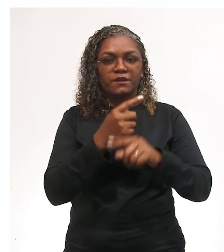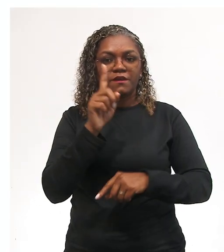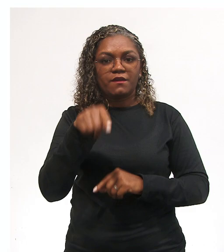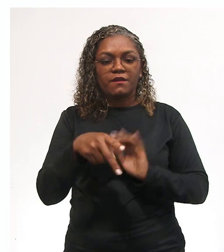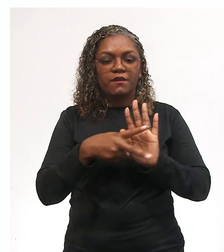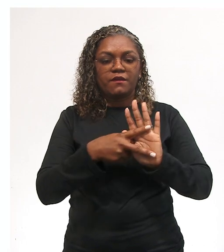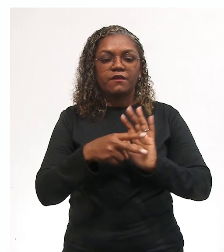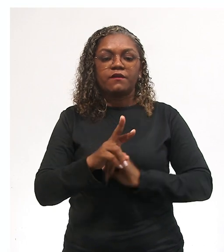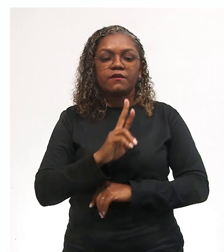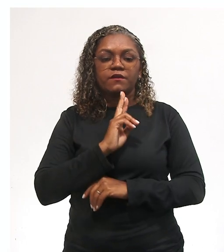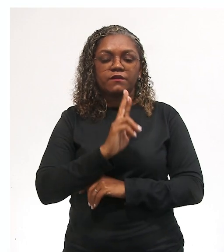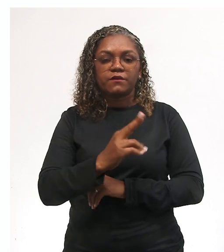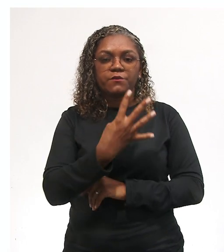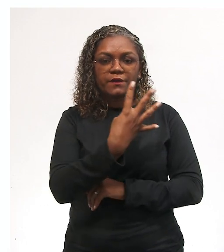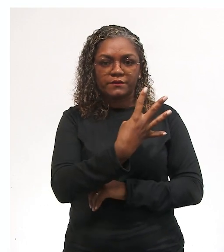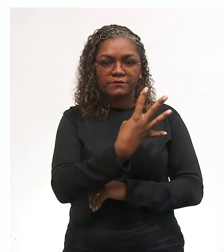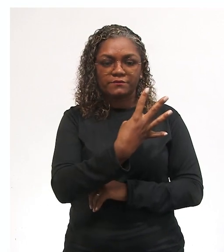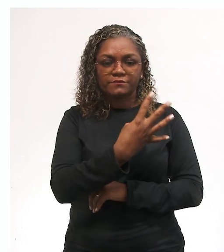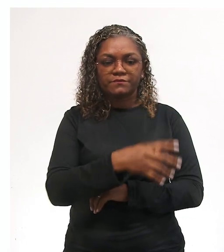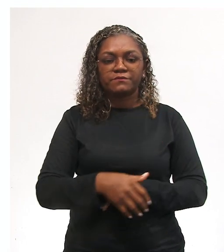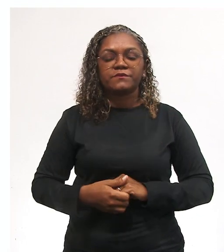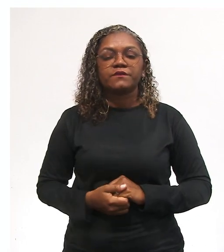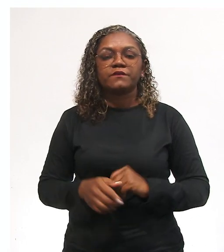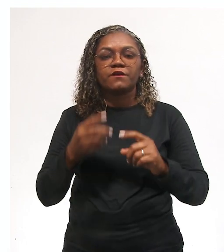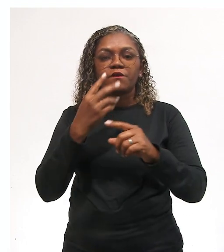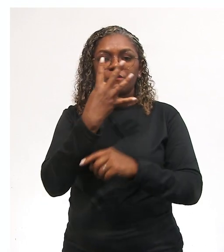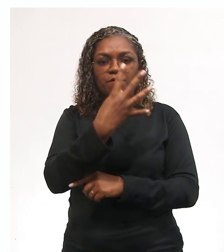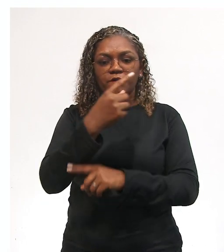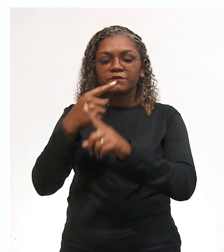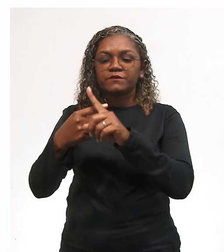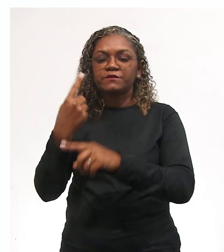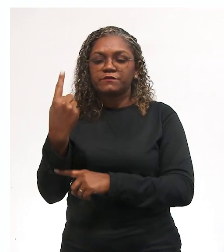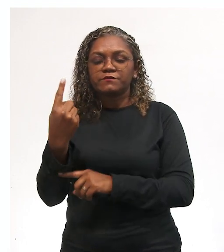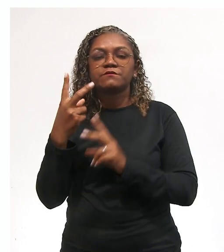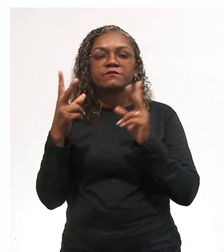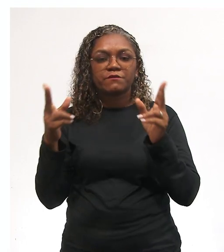E 4 vezes 1 nós temos 4 também.